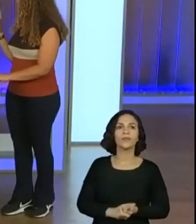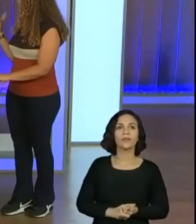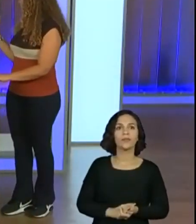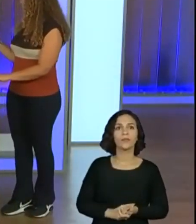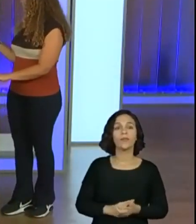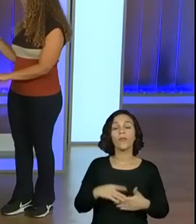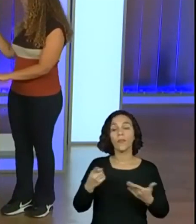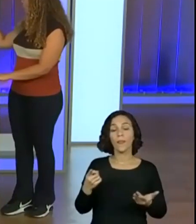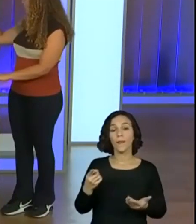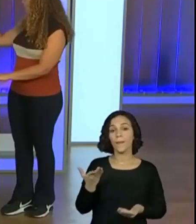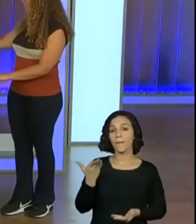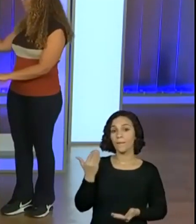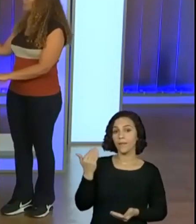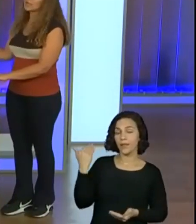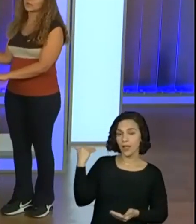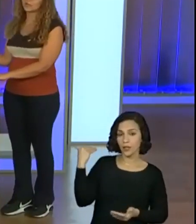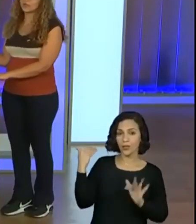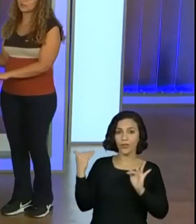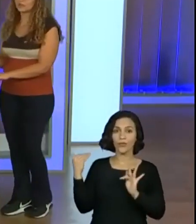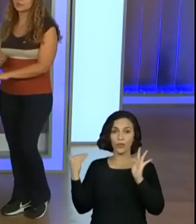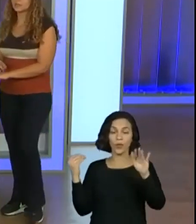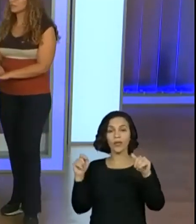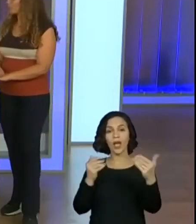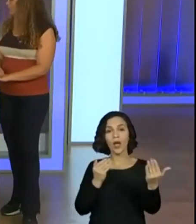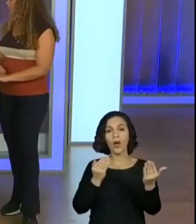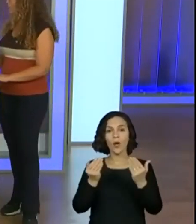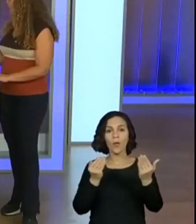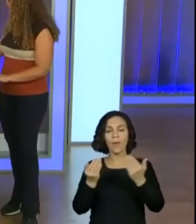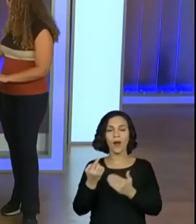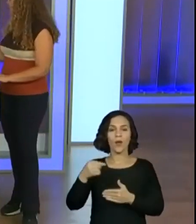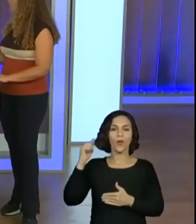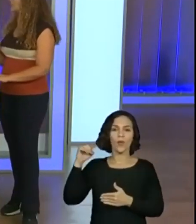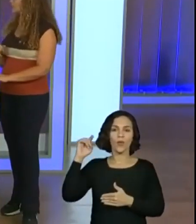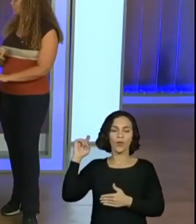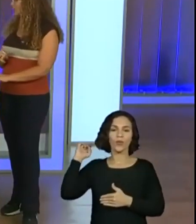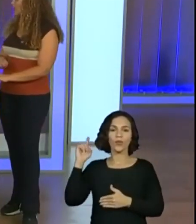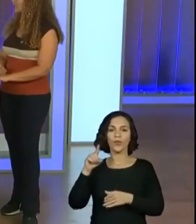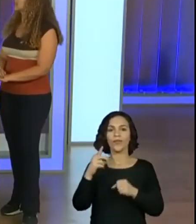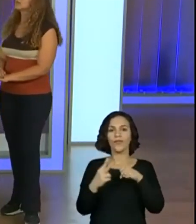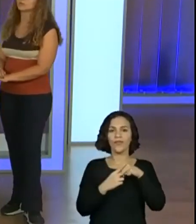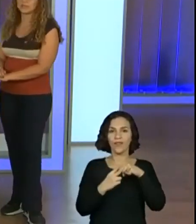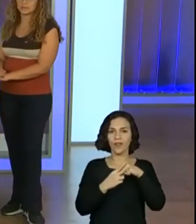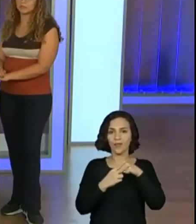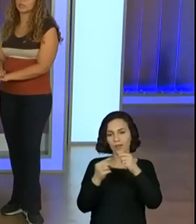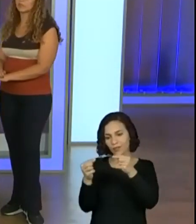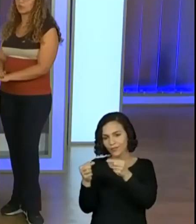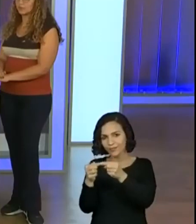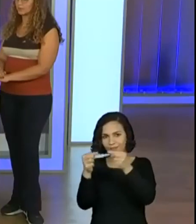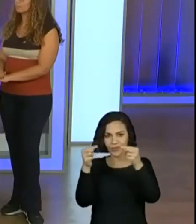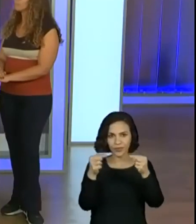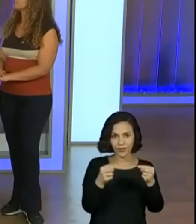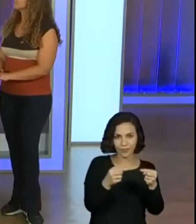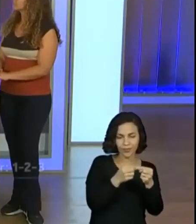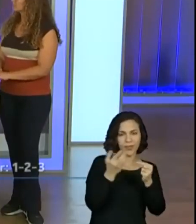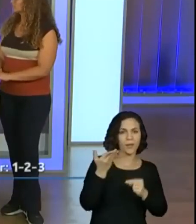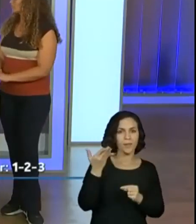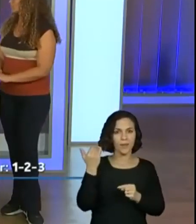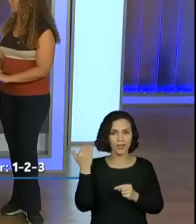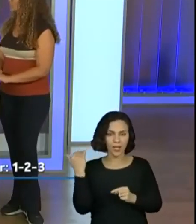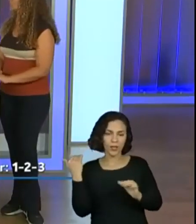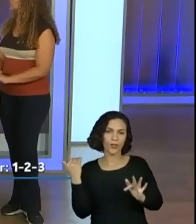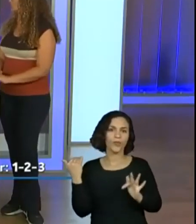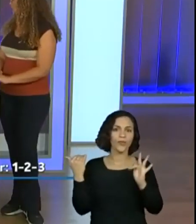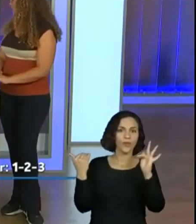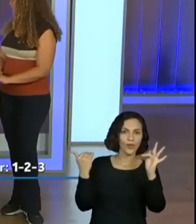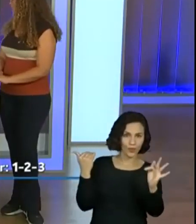do passado e do futuro, dá para acompanhar os verbos anteriores e prestar atenção sim, na terminação. Sim, dá para fazer muita coisa aí com esse tipo